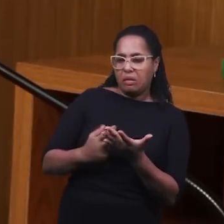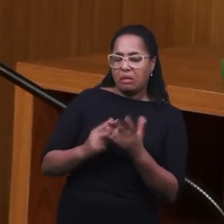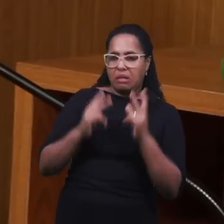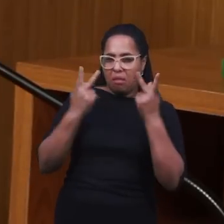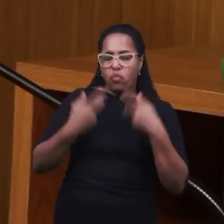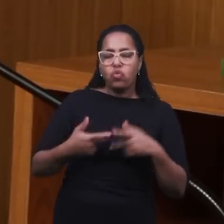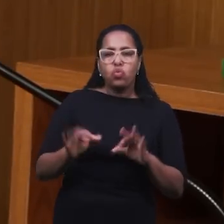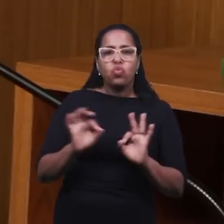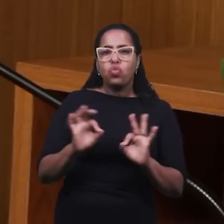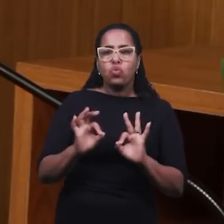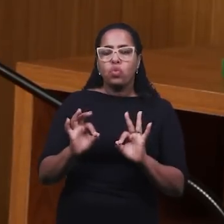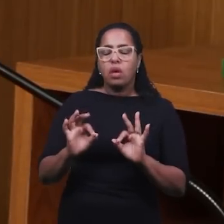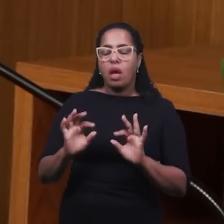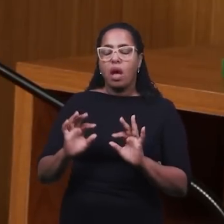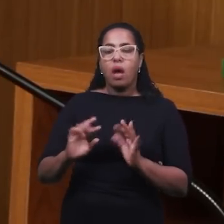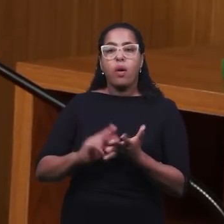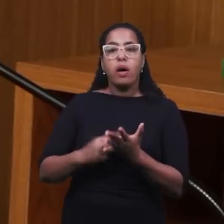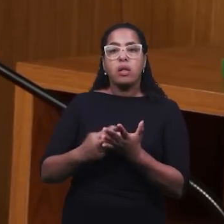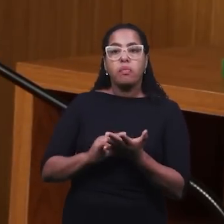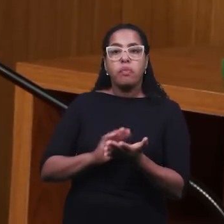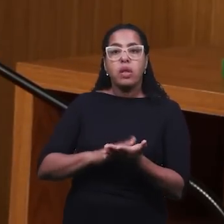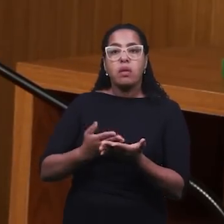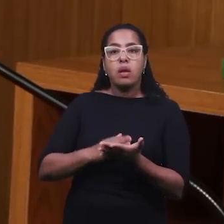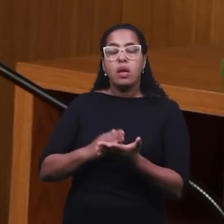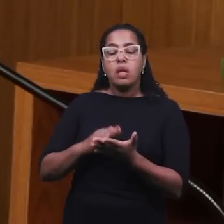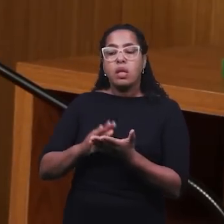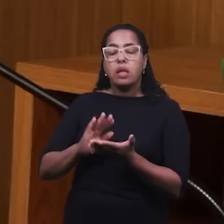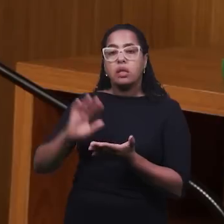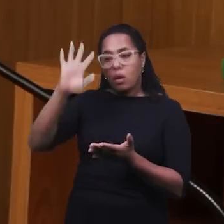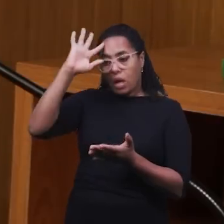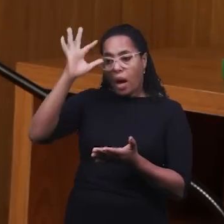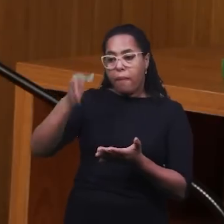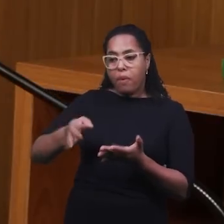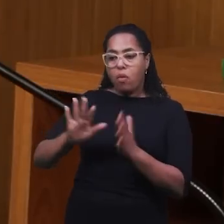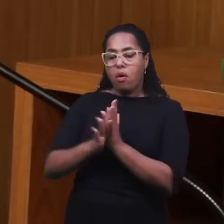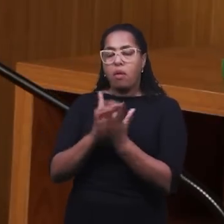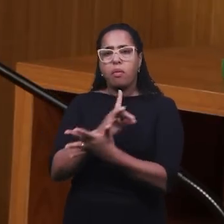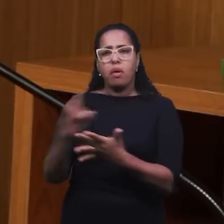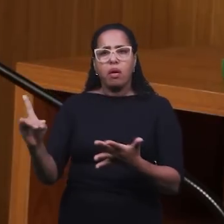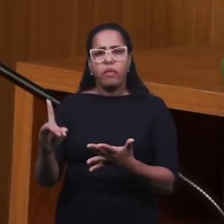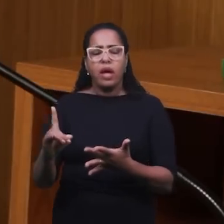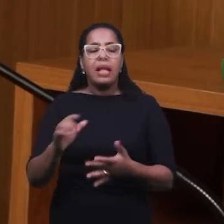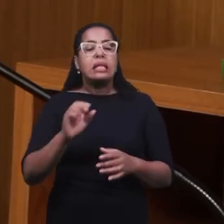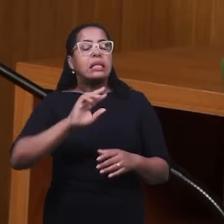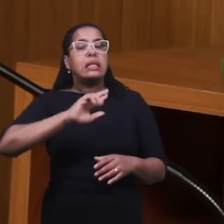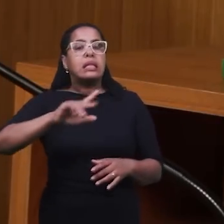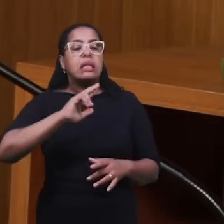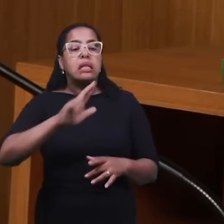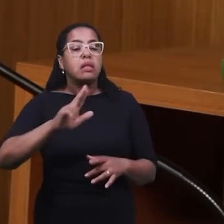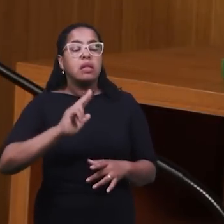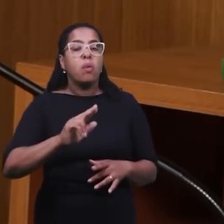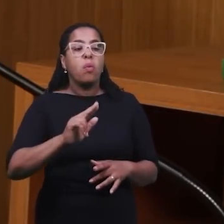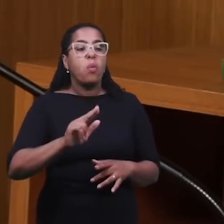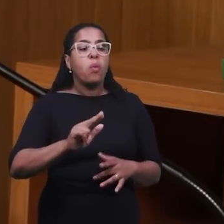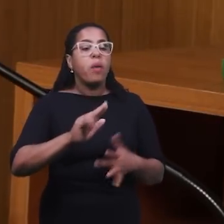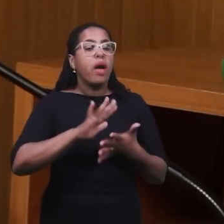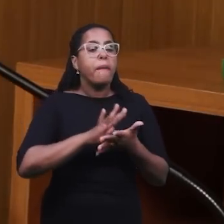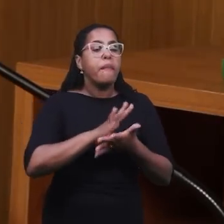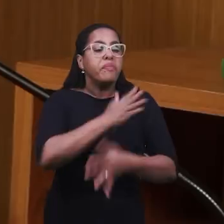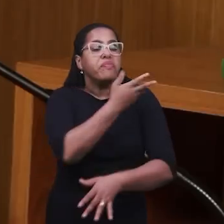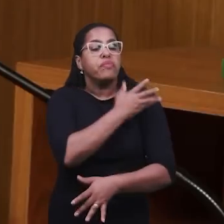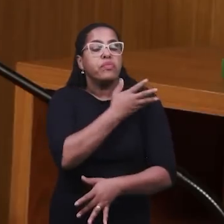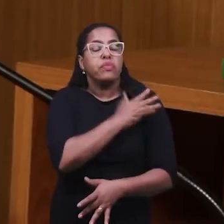existe. Aí você diz assim, não, né? Os que vão ver isso, dizem, não, mas isso é uma interpretação, né, machista ou